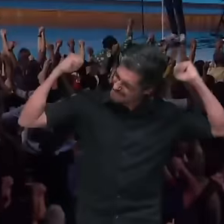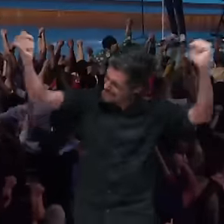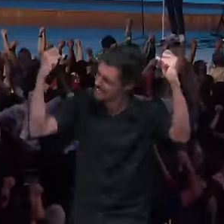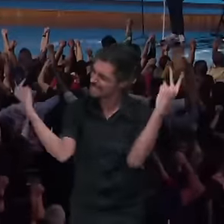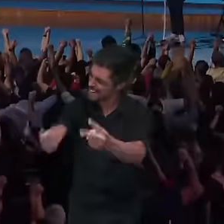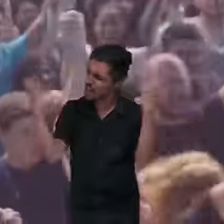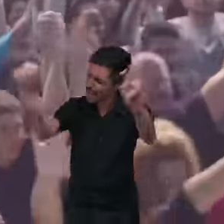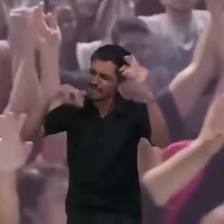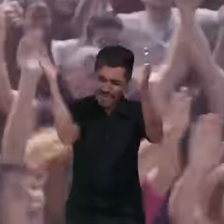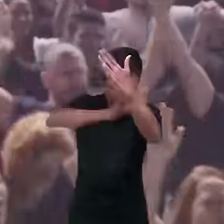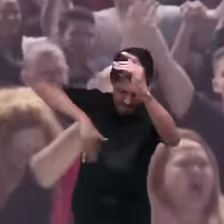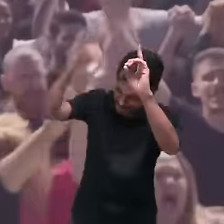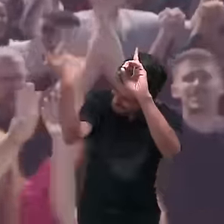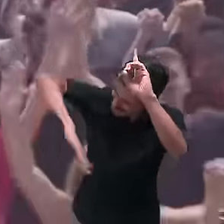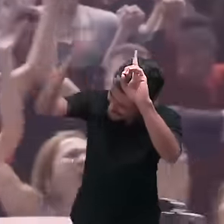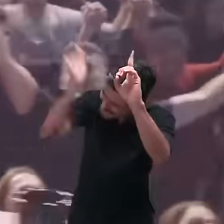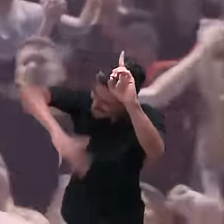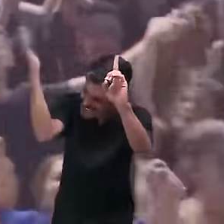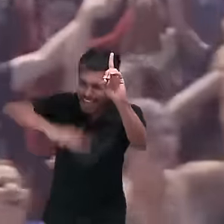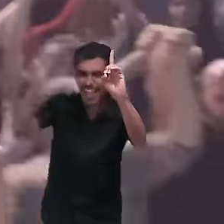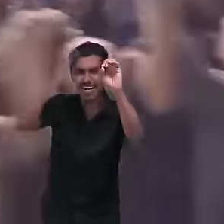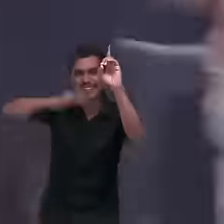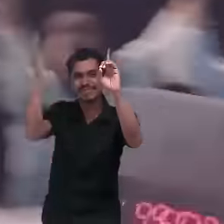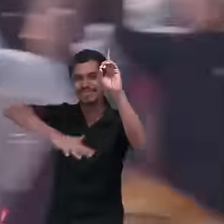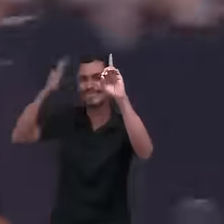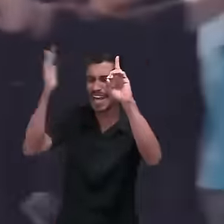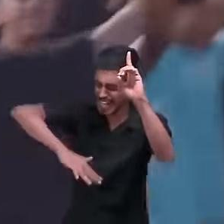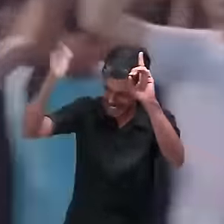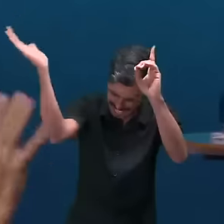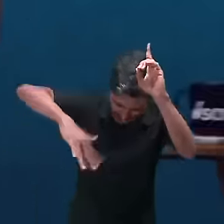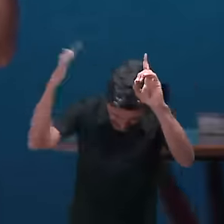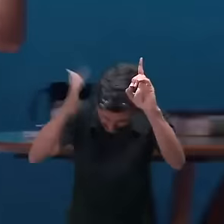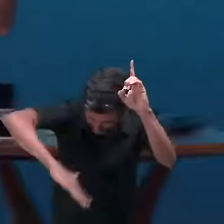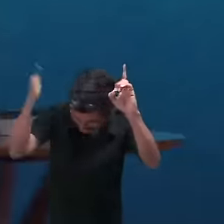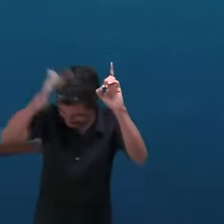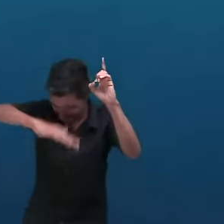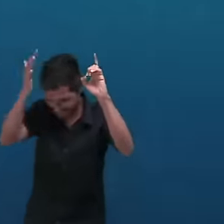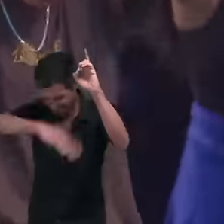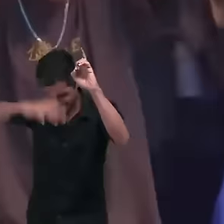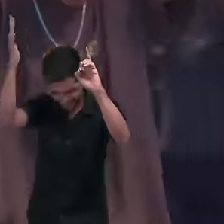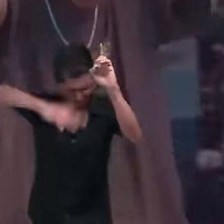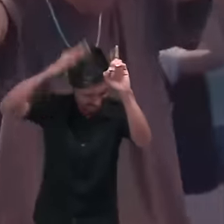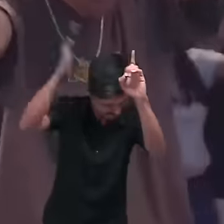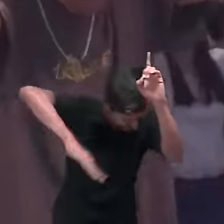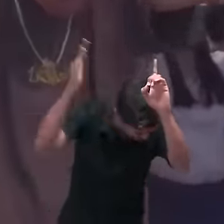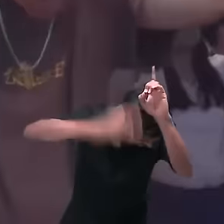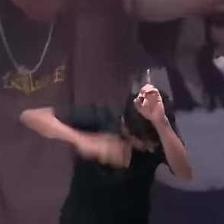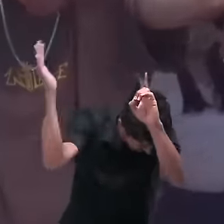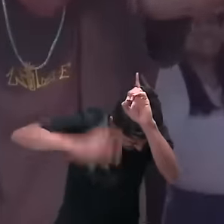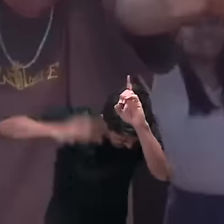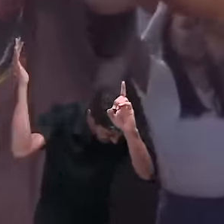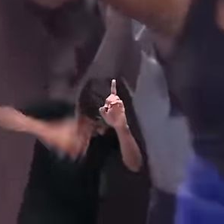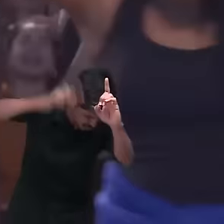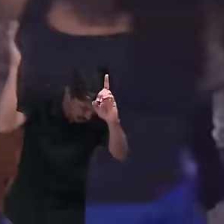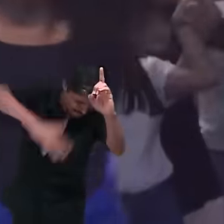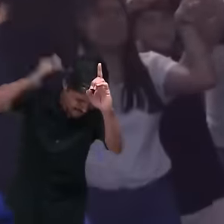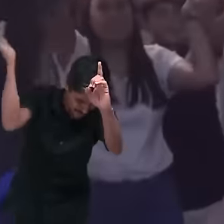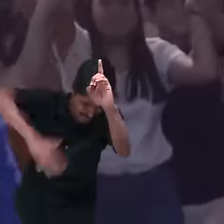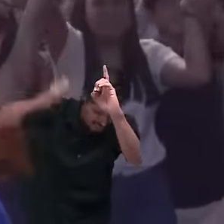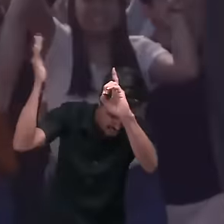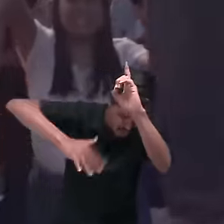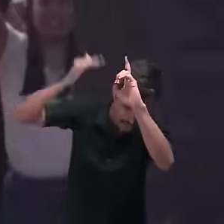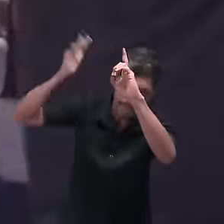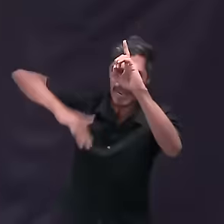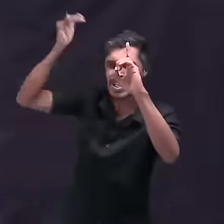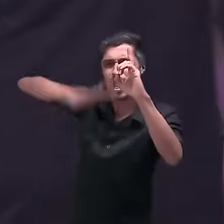Adora, adora, adora, adora, adora. Adora, adora, adora, adora, adora. Não para